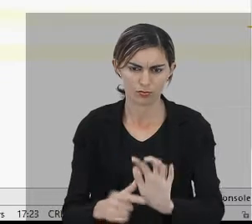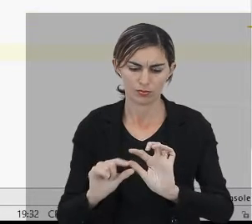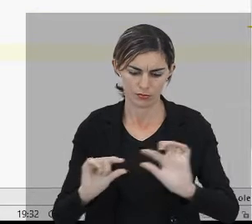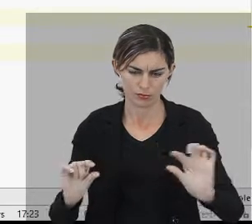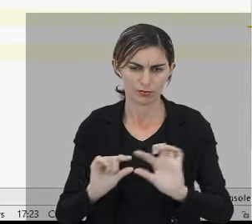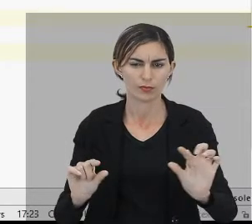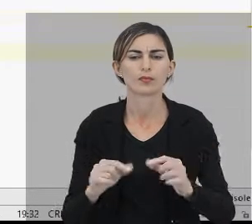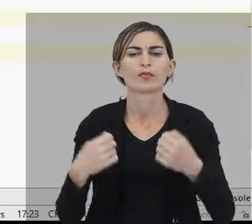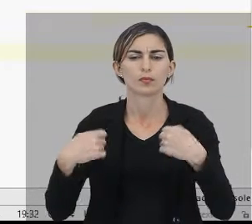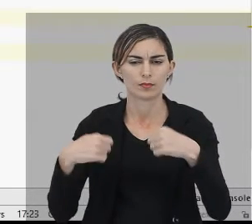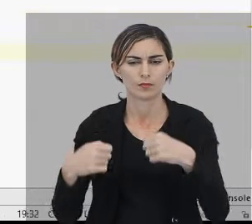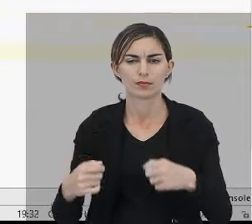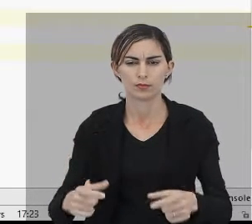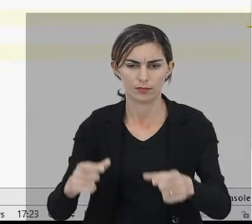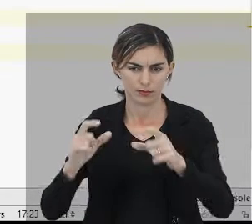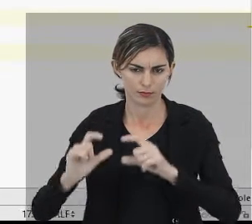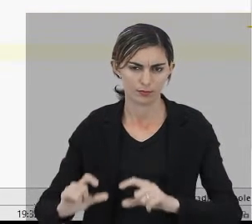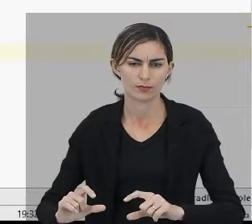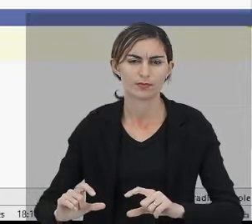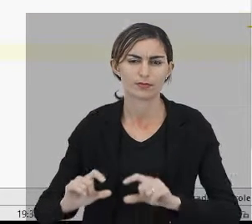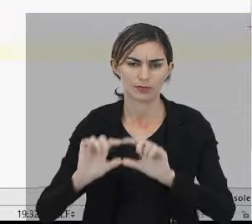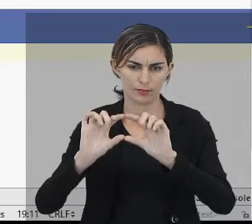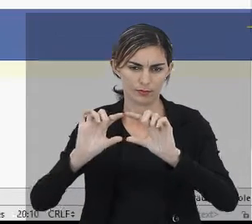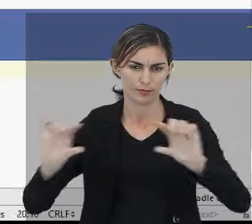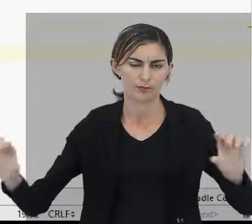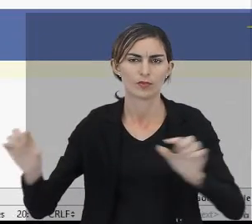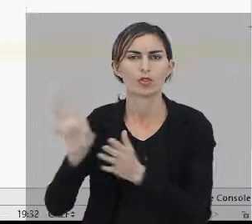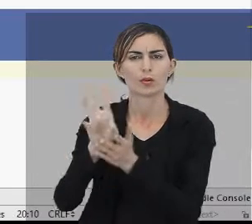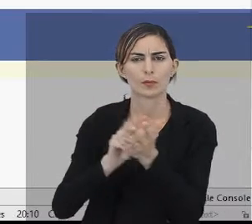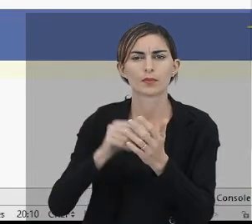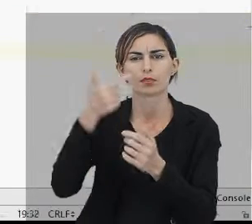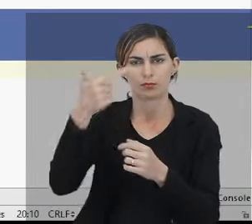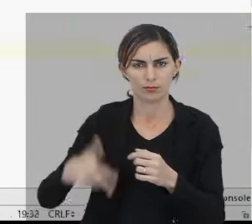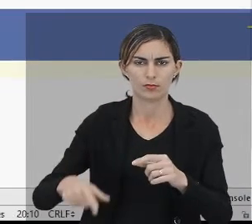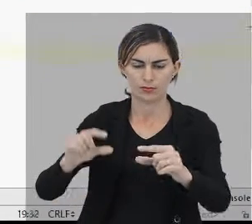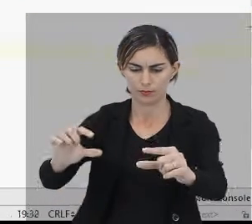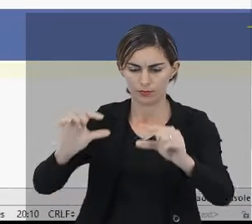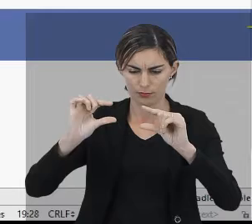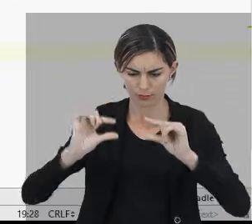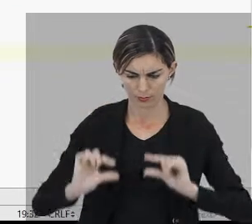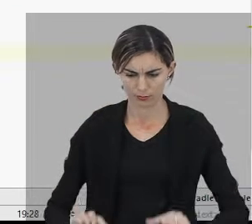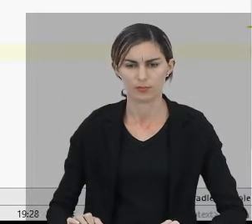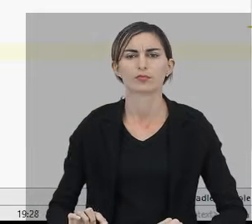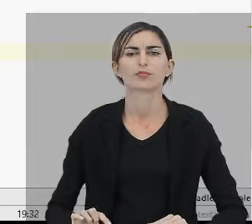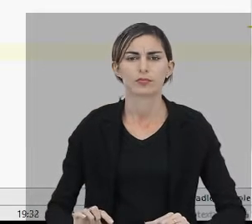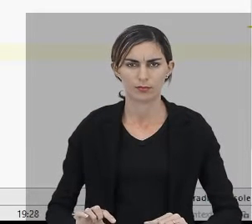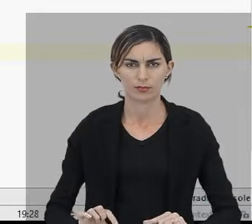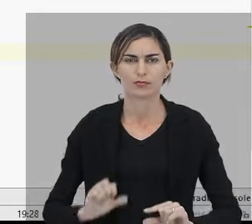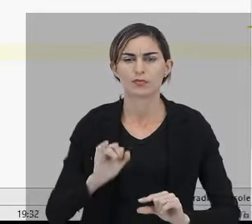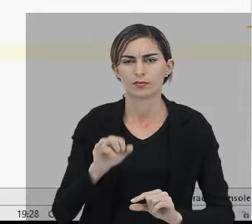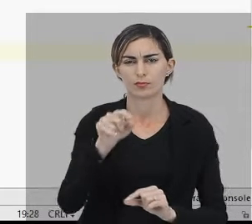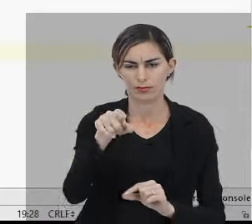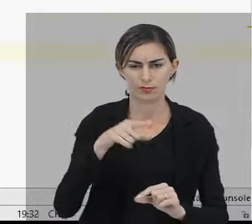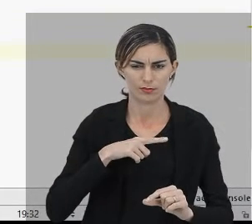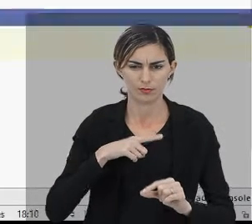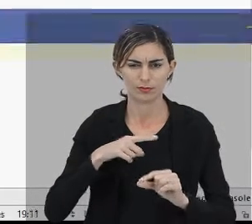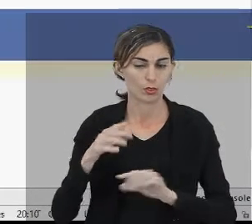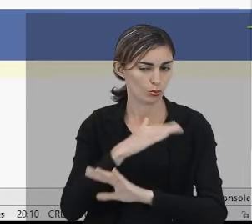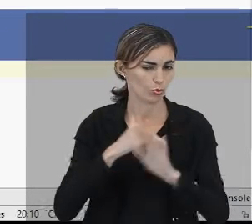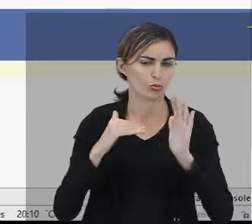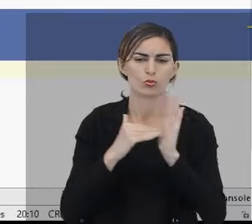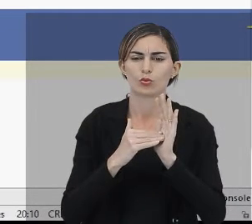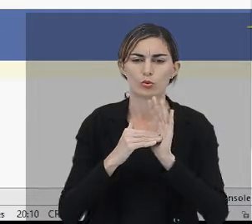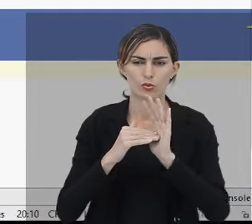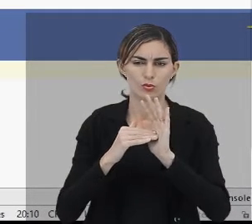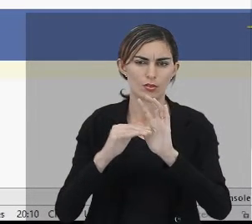ela aqui, ela vai existir enquanto o laço de repetição existir. Então, se ele existe em